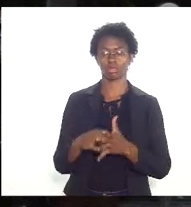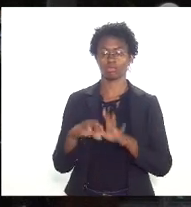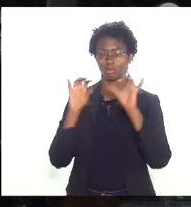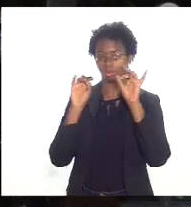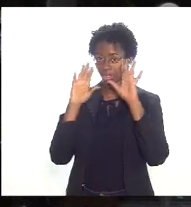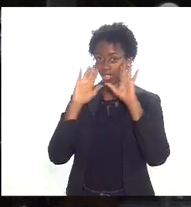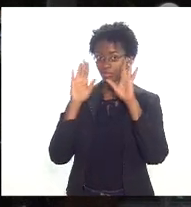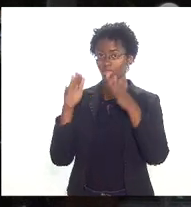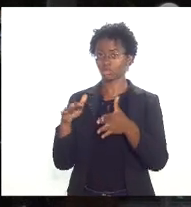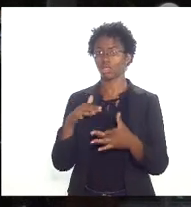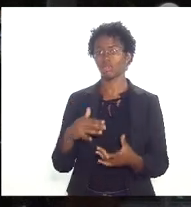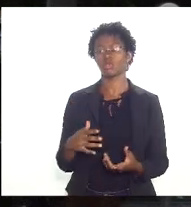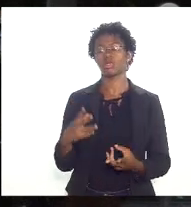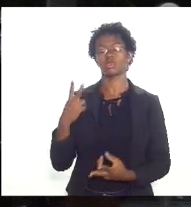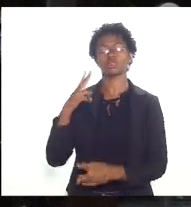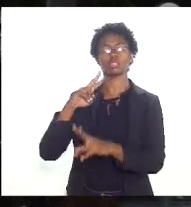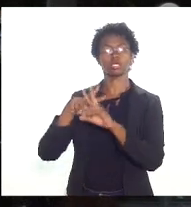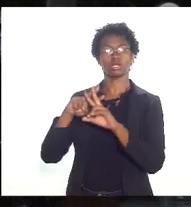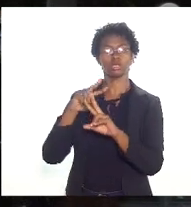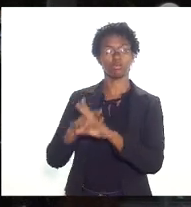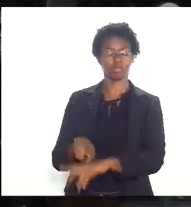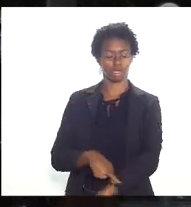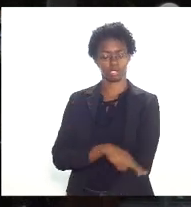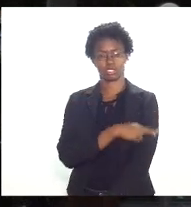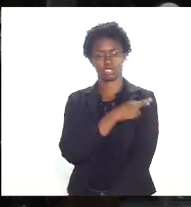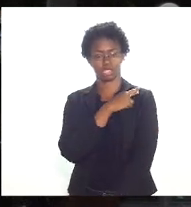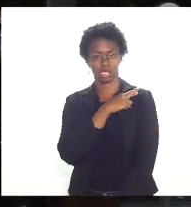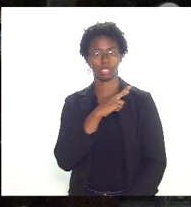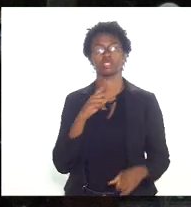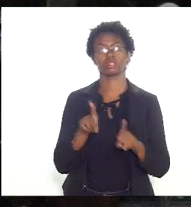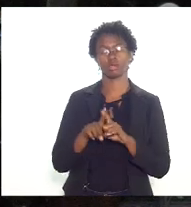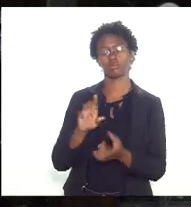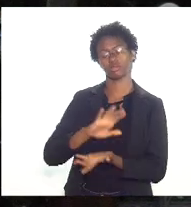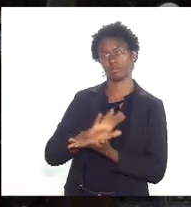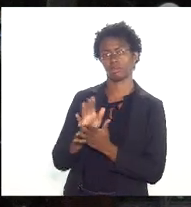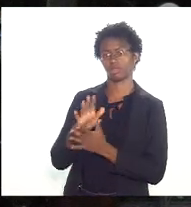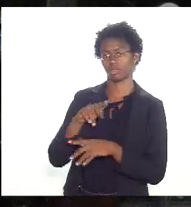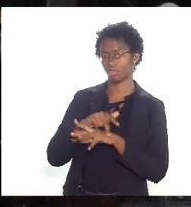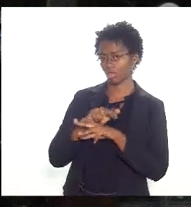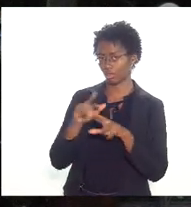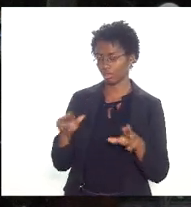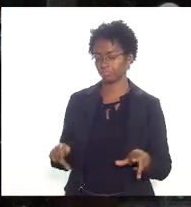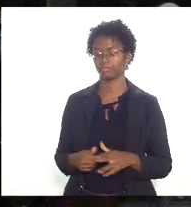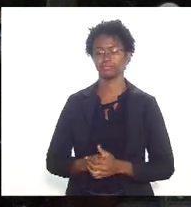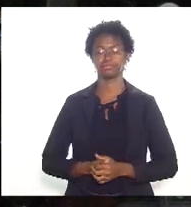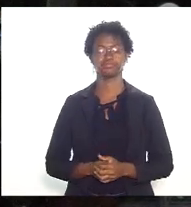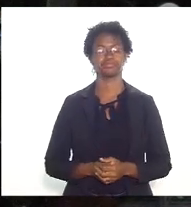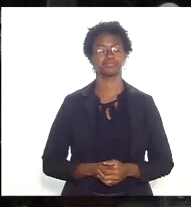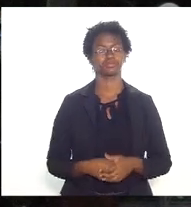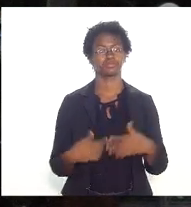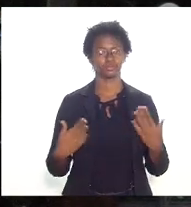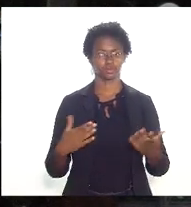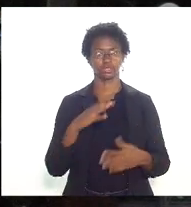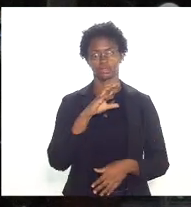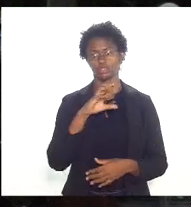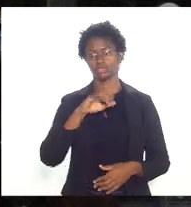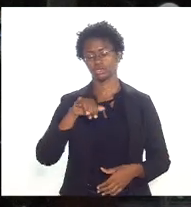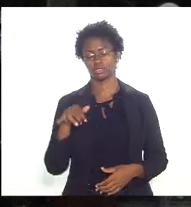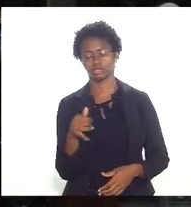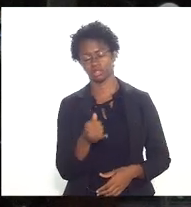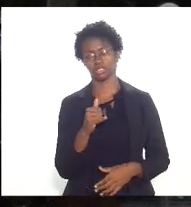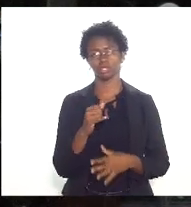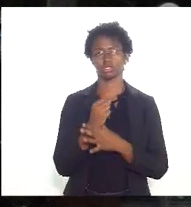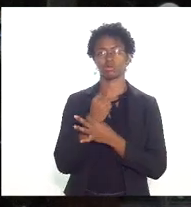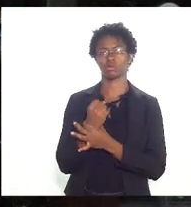raciais e delitos de intolerância nas diversas regiões do Estado do Rio de Janeiro presente pareceres das comissões de condição Justiça de Segurança